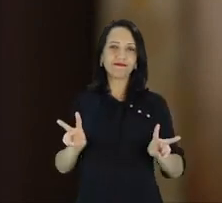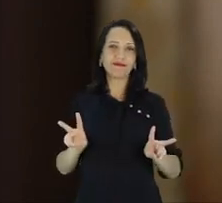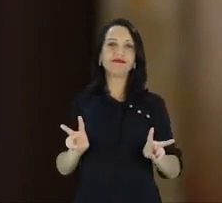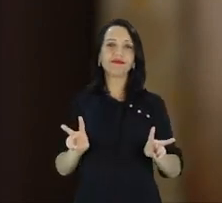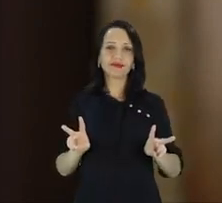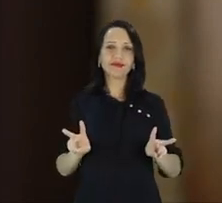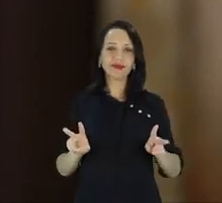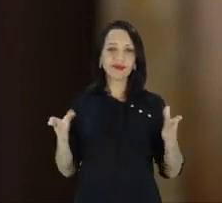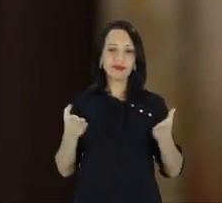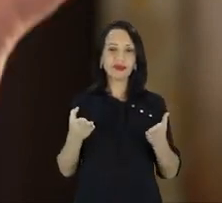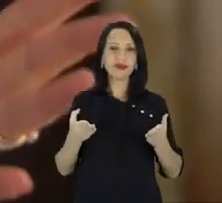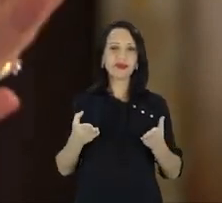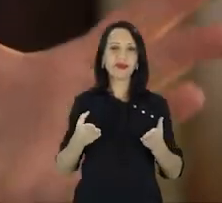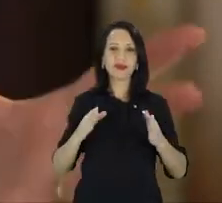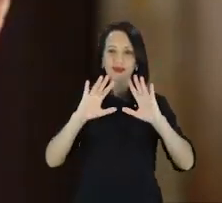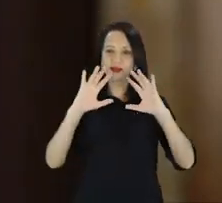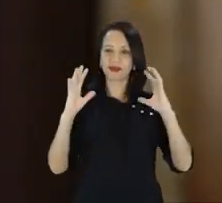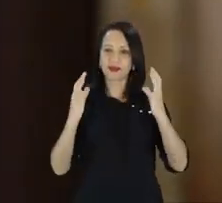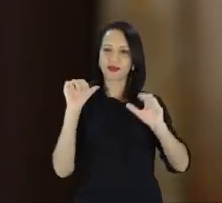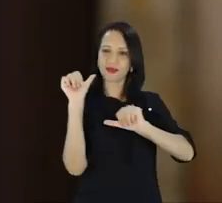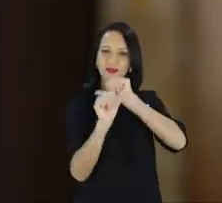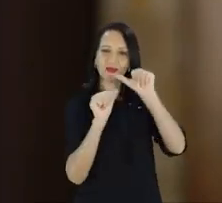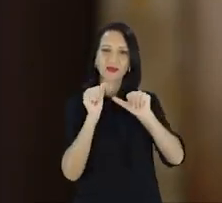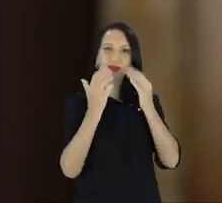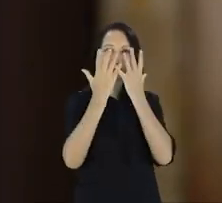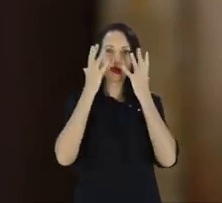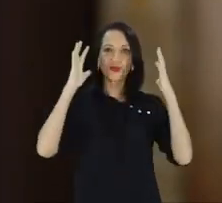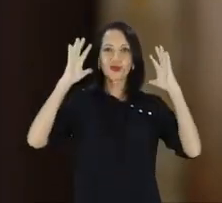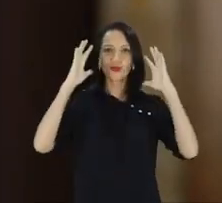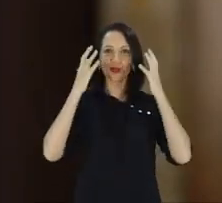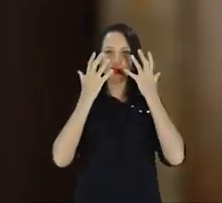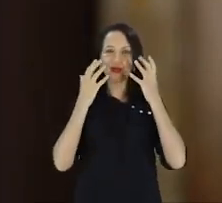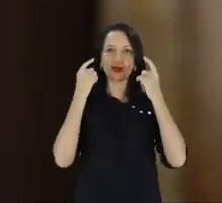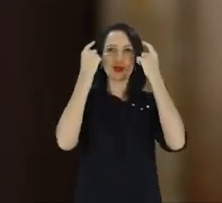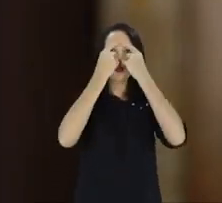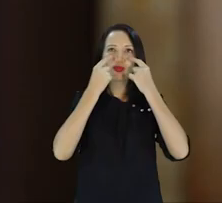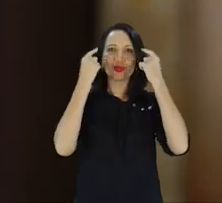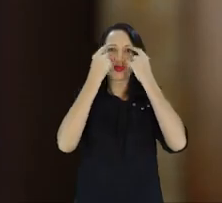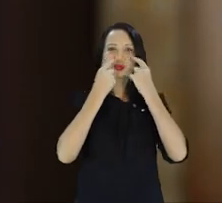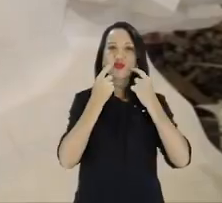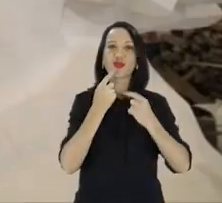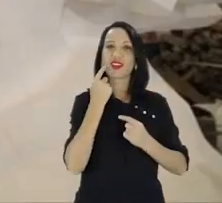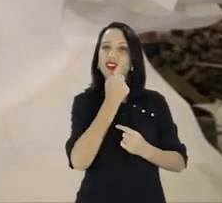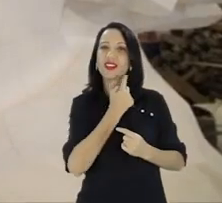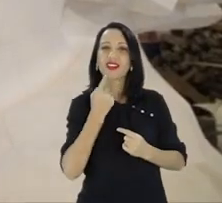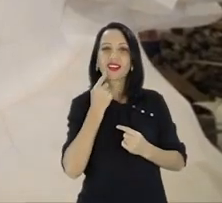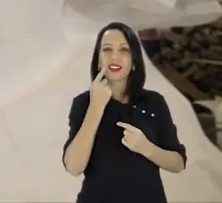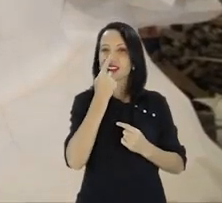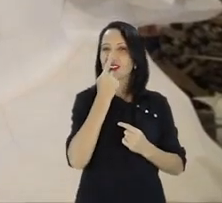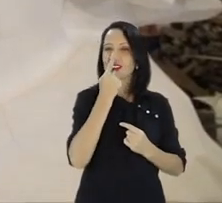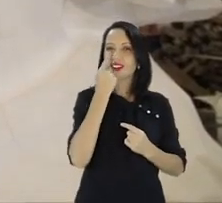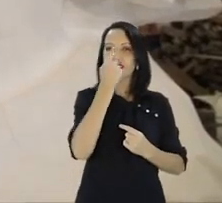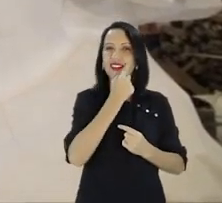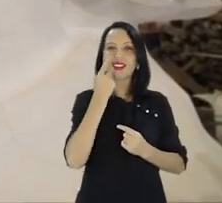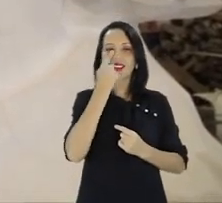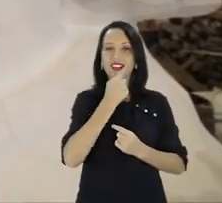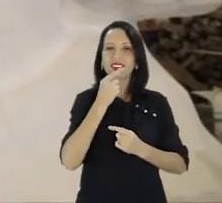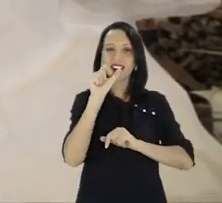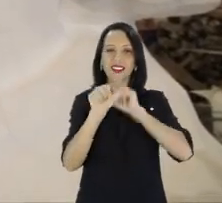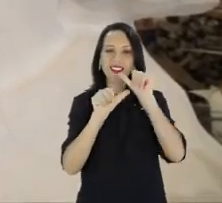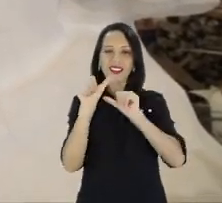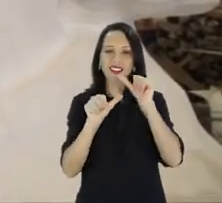na prática eu resolvi que eu ia remodelar o rosto de alguma forma remodelei os olhos a boca e o nariz e